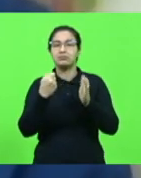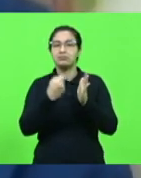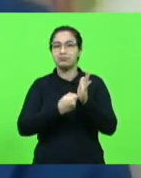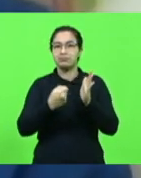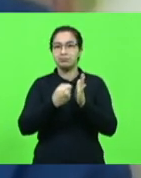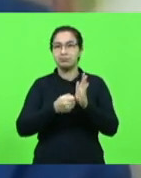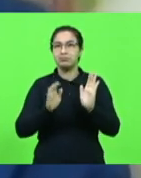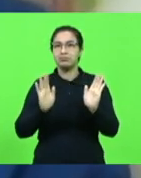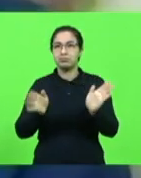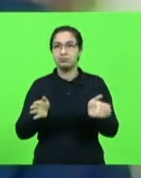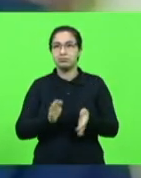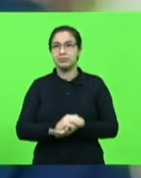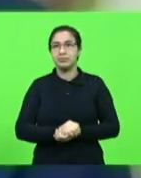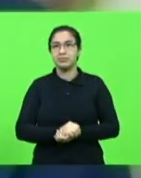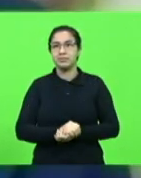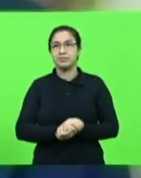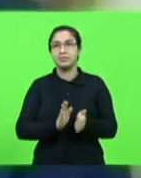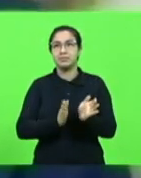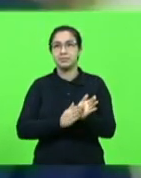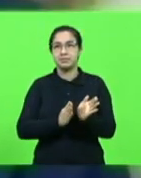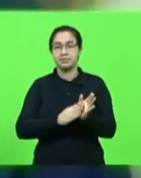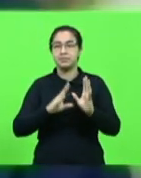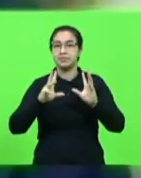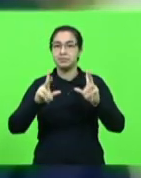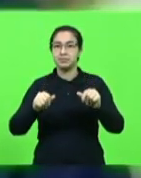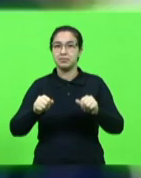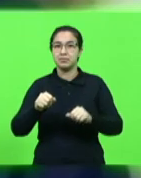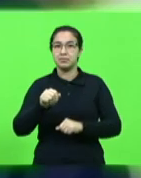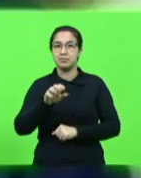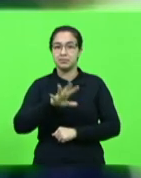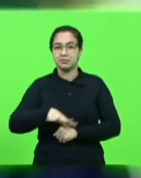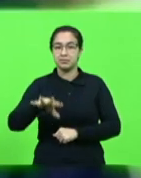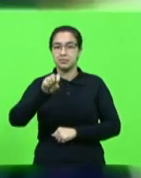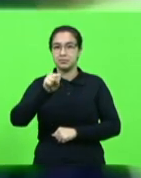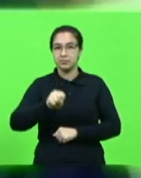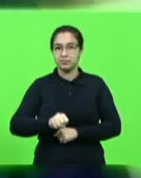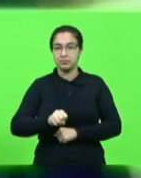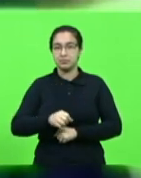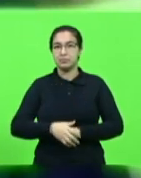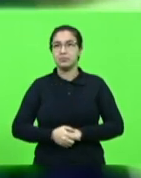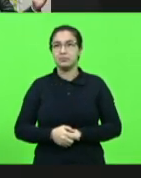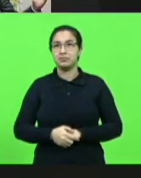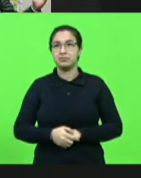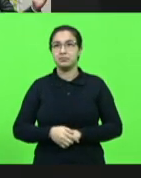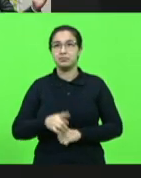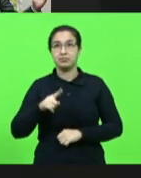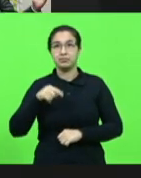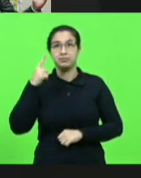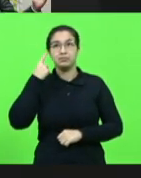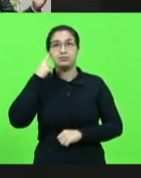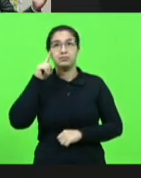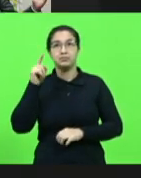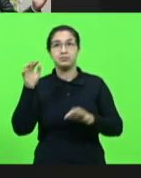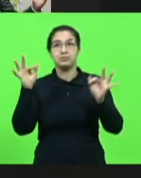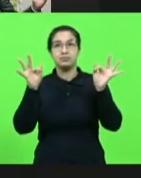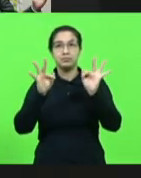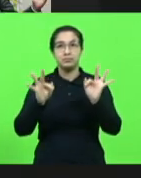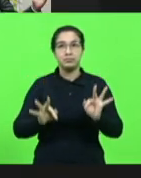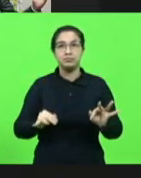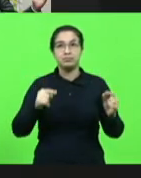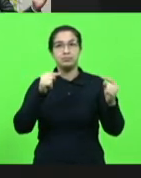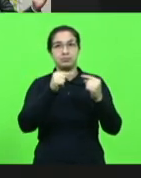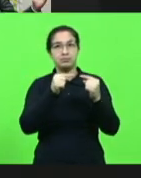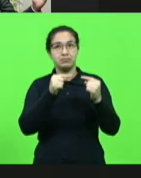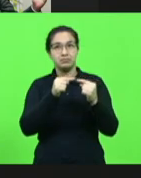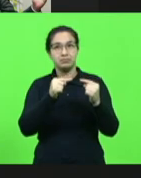bom? Verdade. Então, tá, parabéns para todos nós do Sul, né? Que bom, é um dia festivo, essa é a intenção, é confraternizarmos e celebrarmos